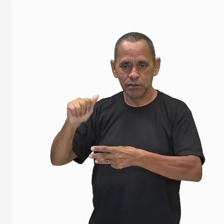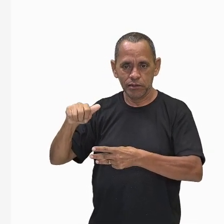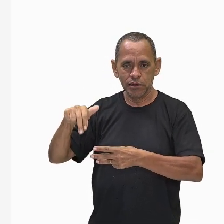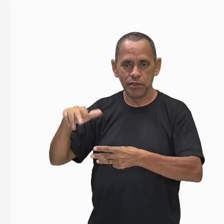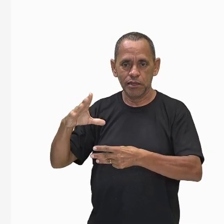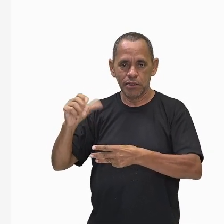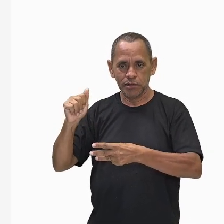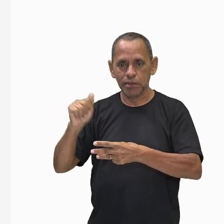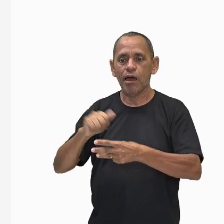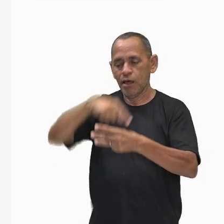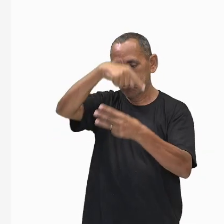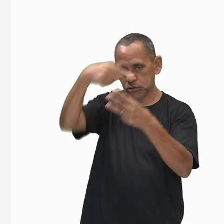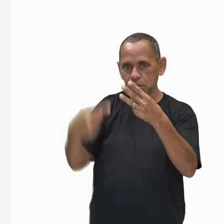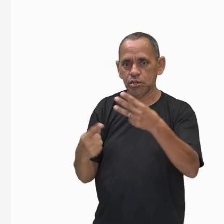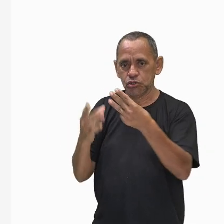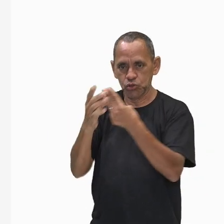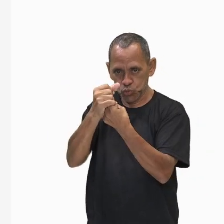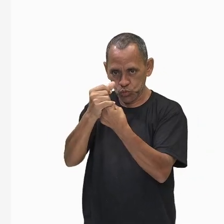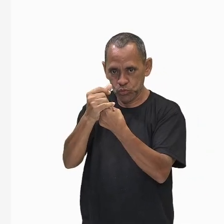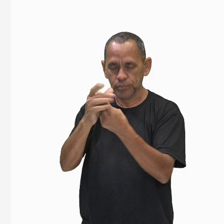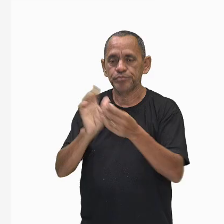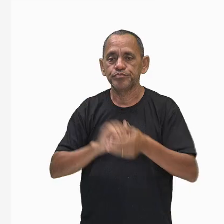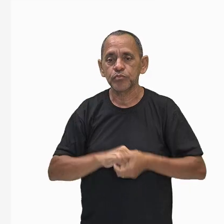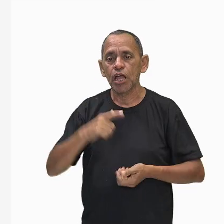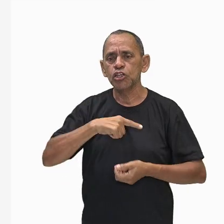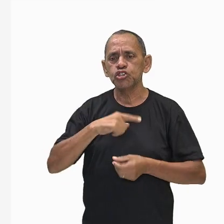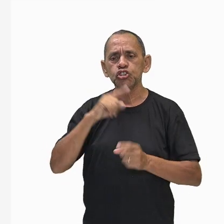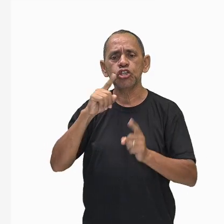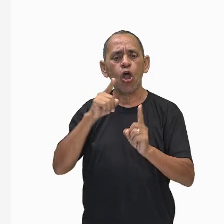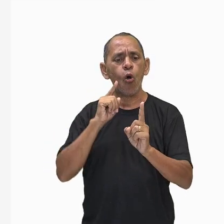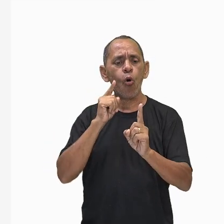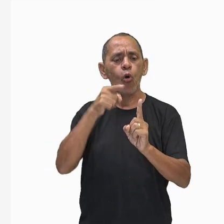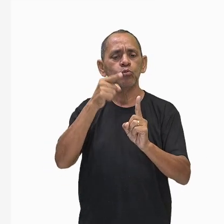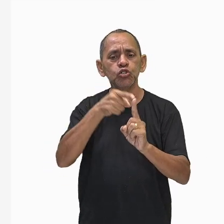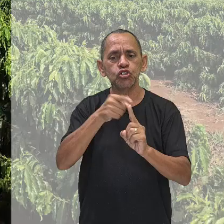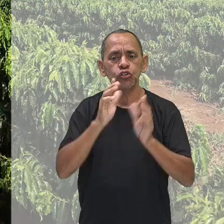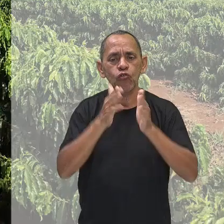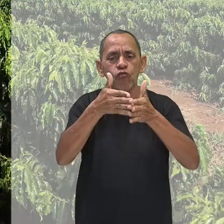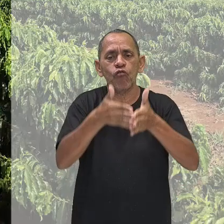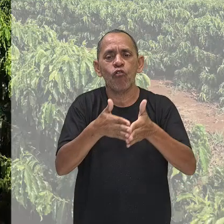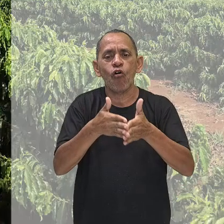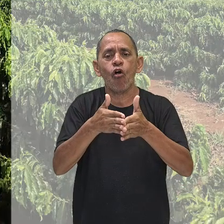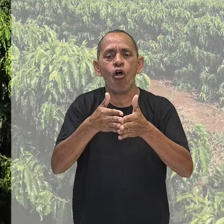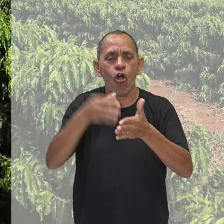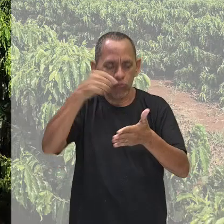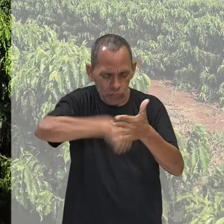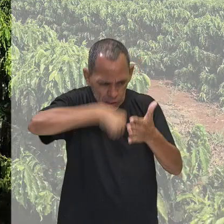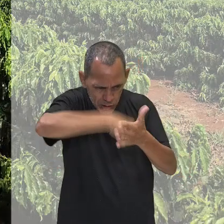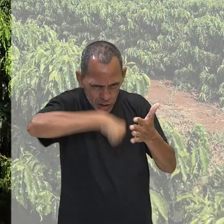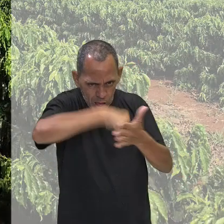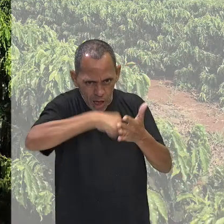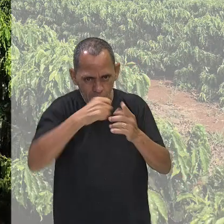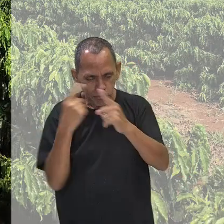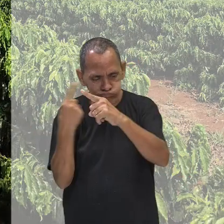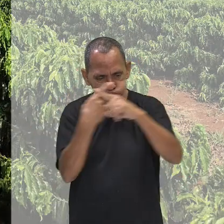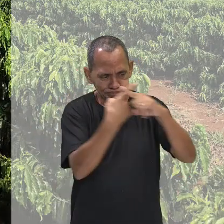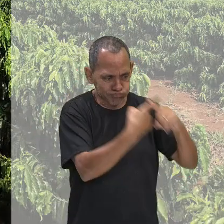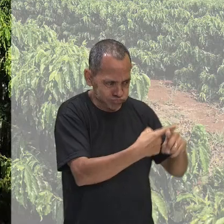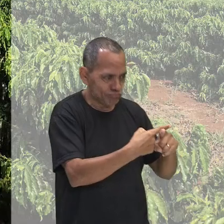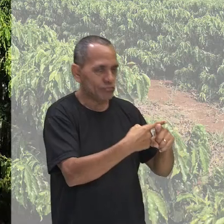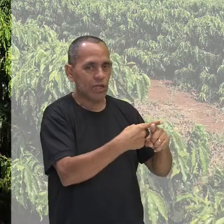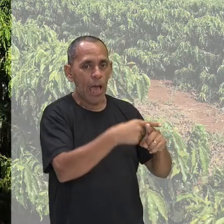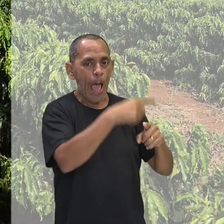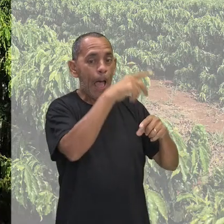aliança, e essa aliança, gente, tinha como objetivo justamente lutar contra o Paraguai em uma guerra, tá, gente? Nessa